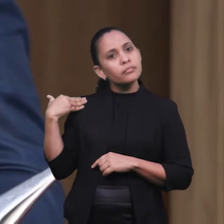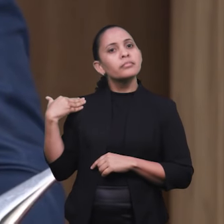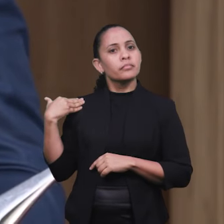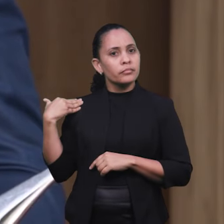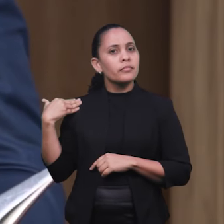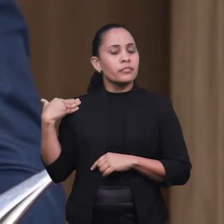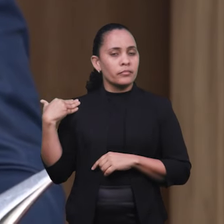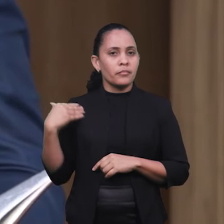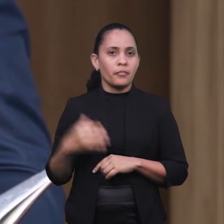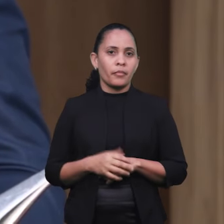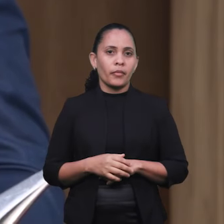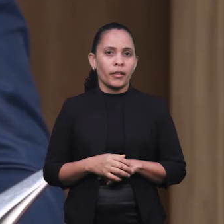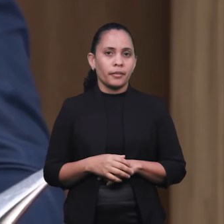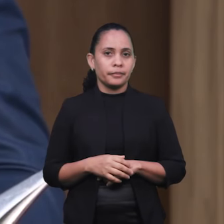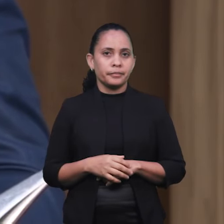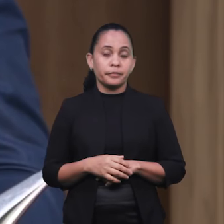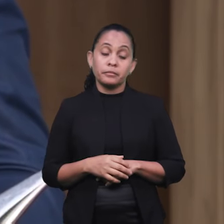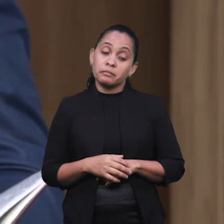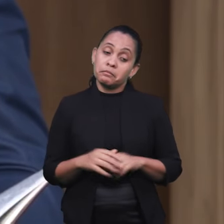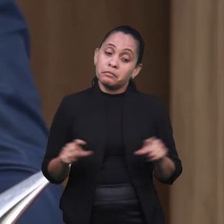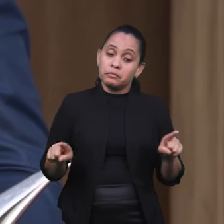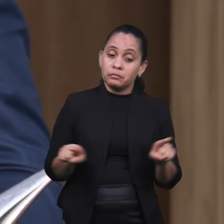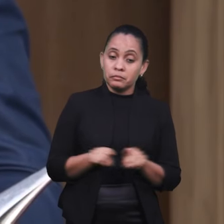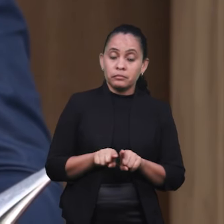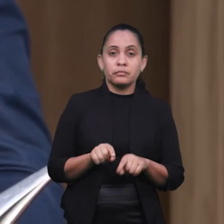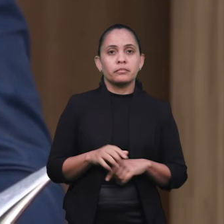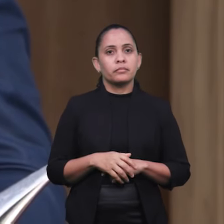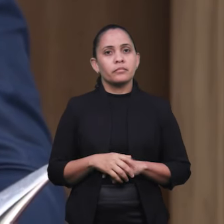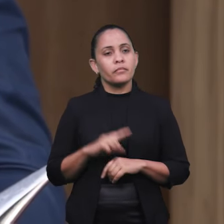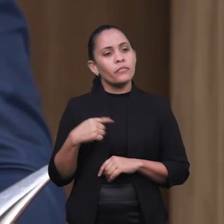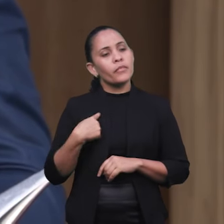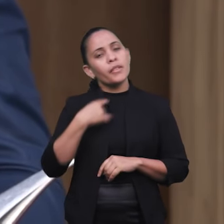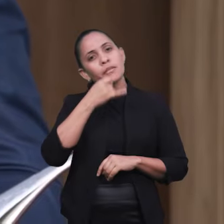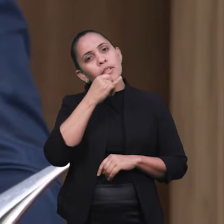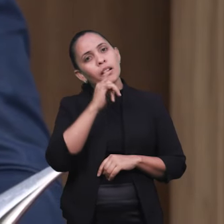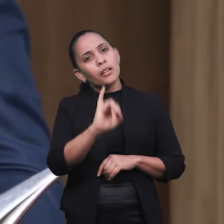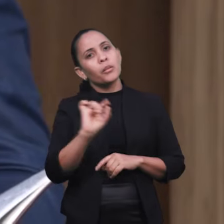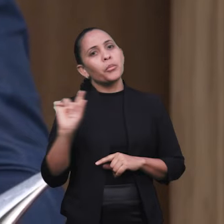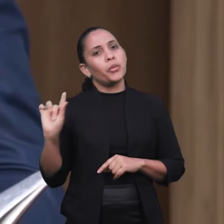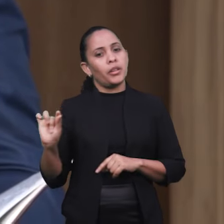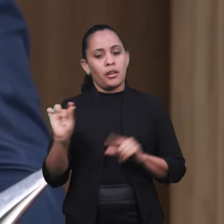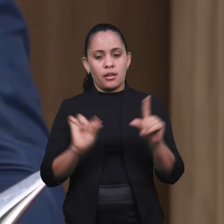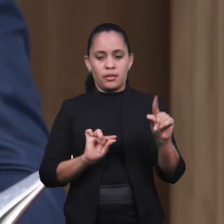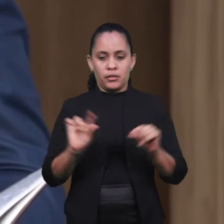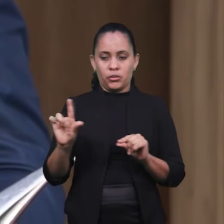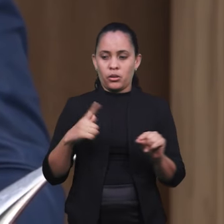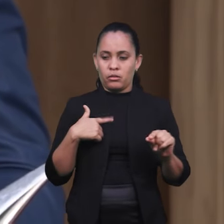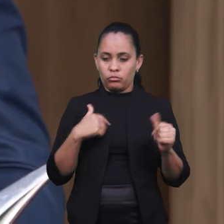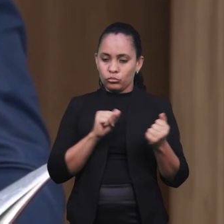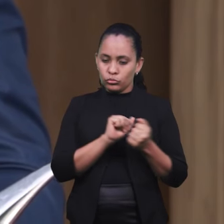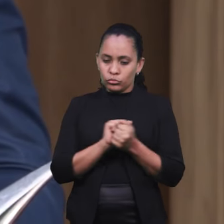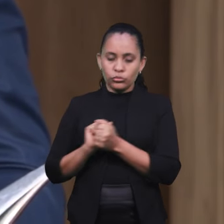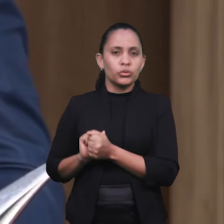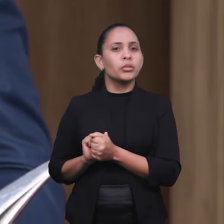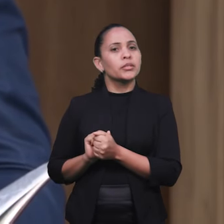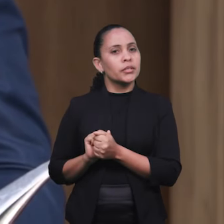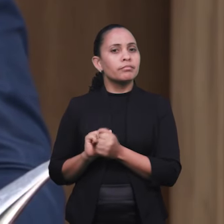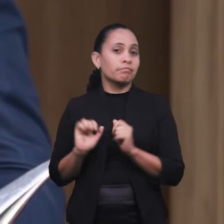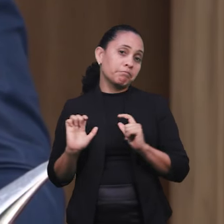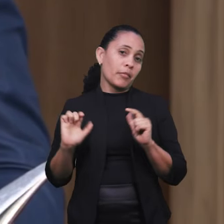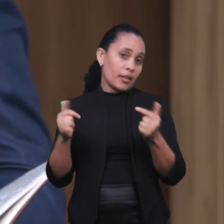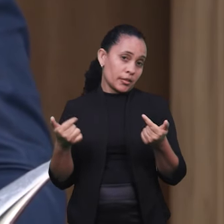igreja fez uma escolha. Ela fez a sua recusa, e dissemos aqui que a recusa e a escolha, elas andam juntas,